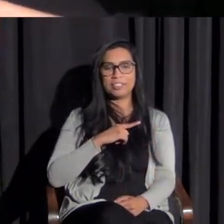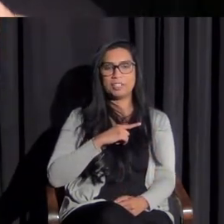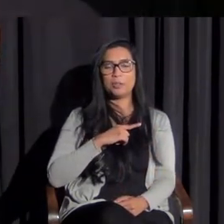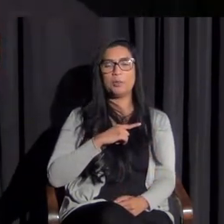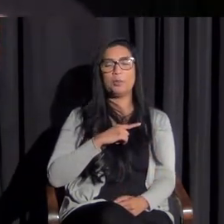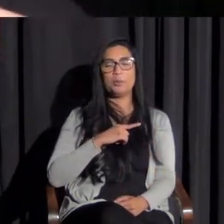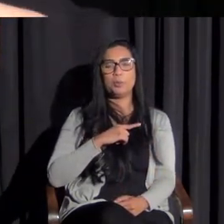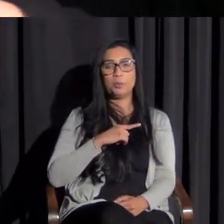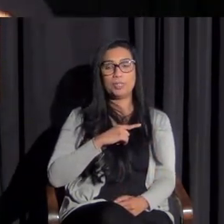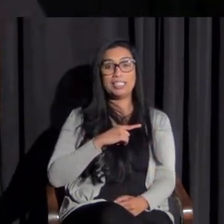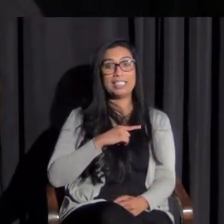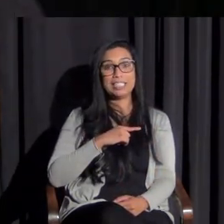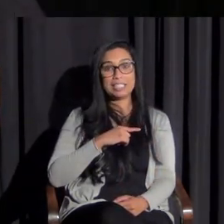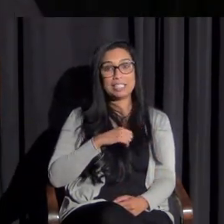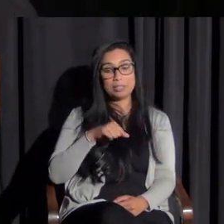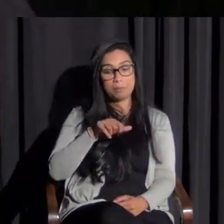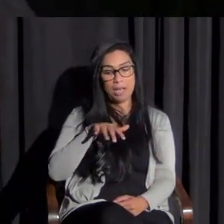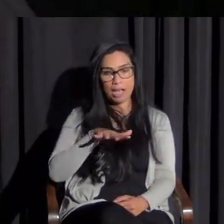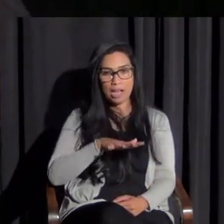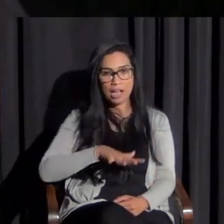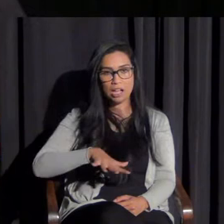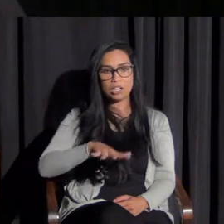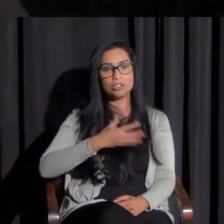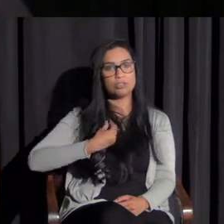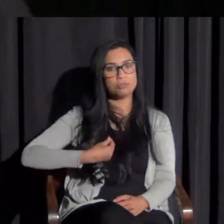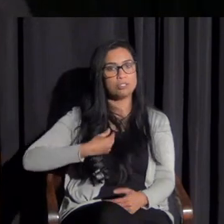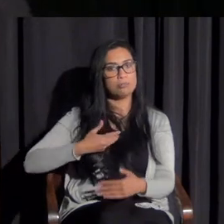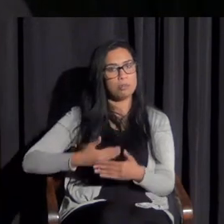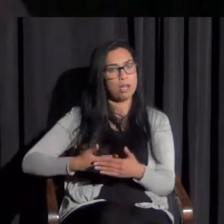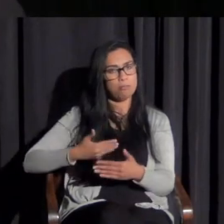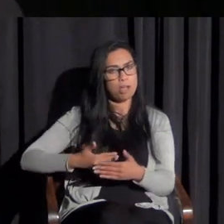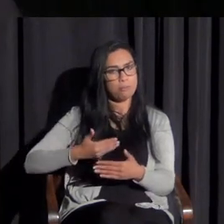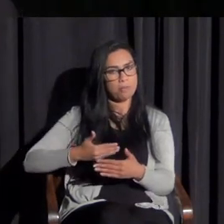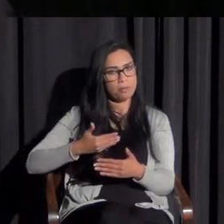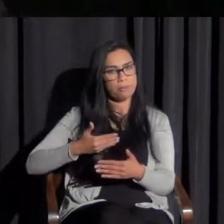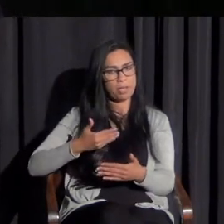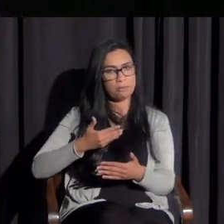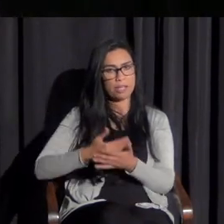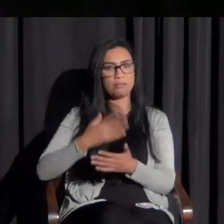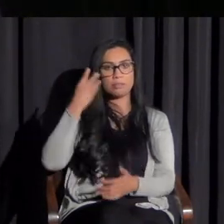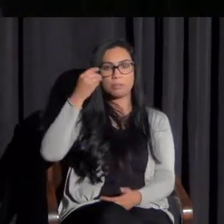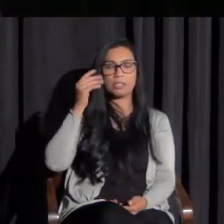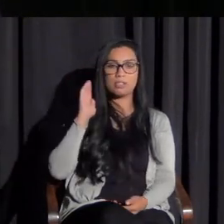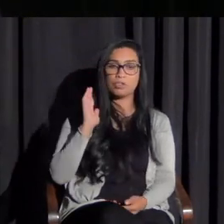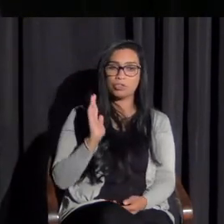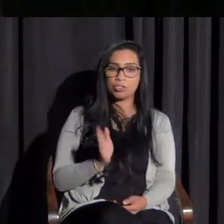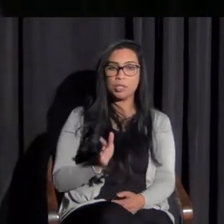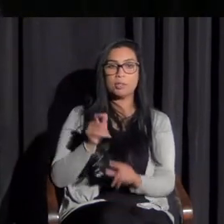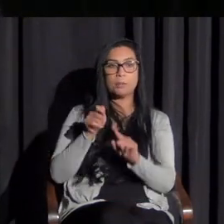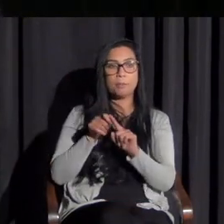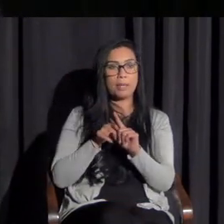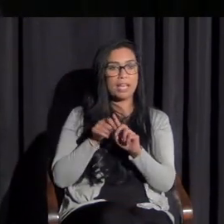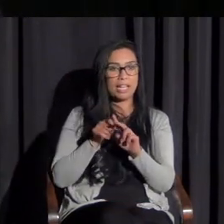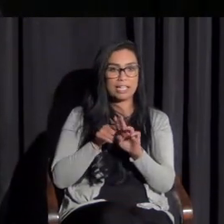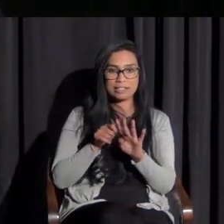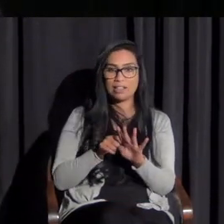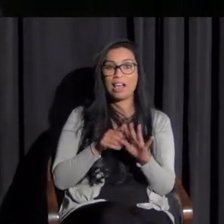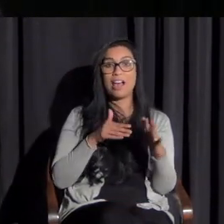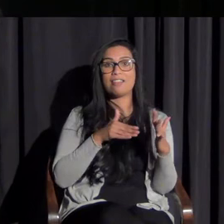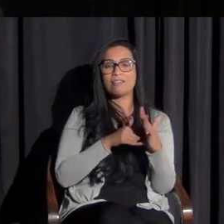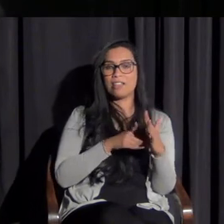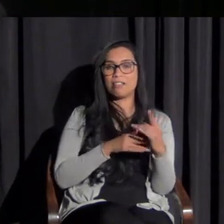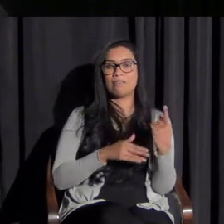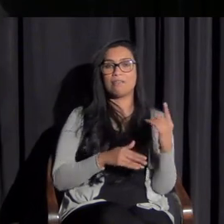espaço, né? Frequentado, vivido, produzido, né? Por alguns meses, até o dia 10 de agosto do mesmo